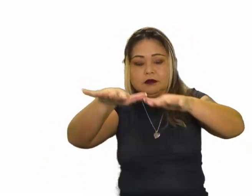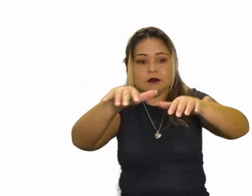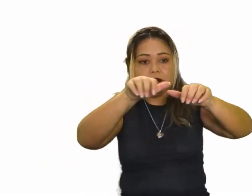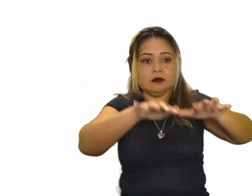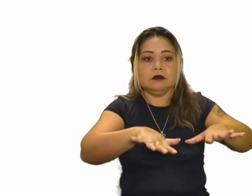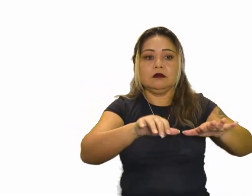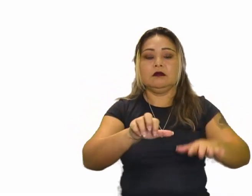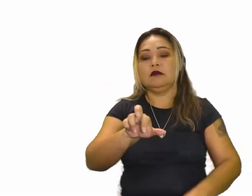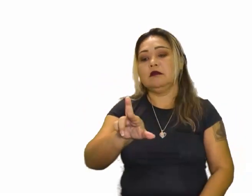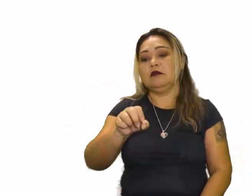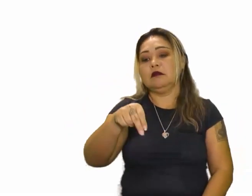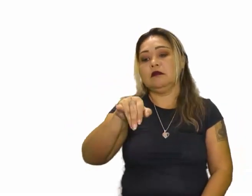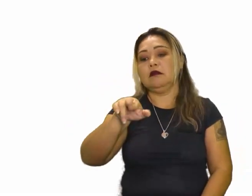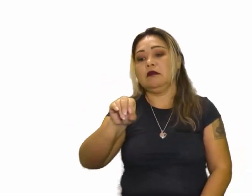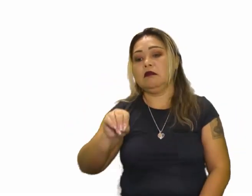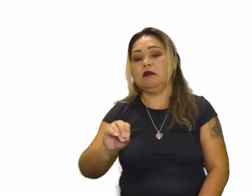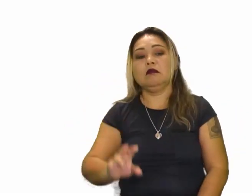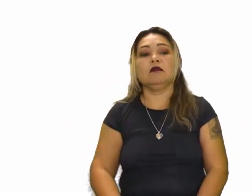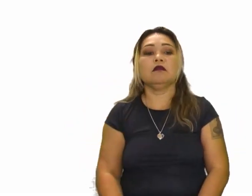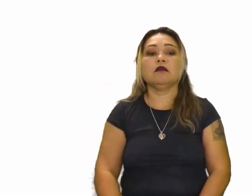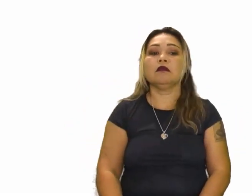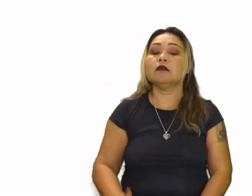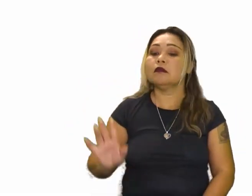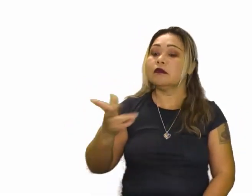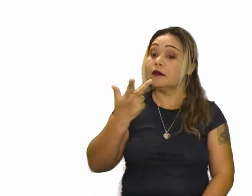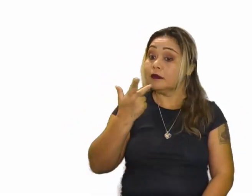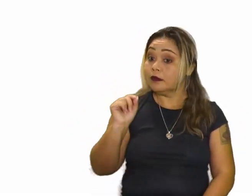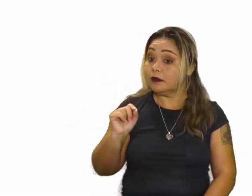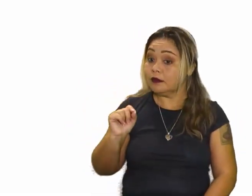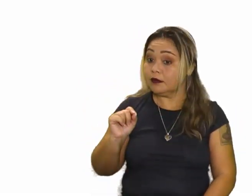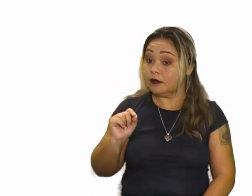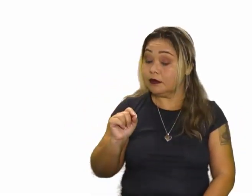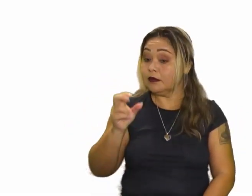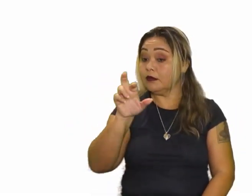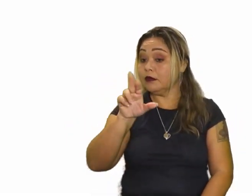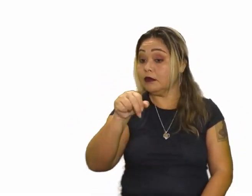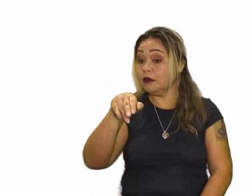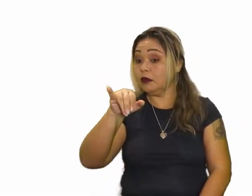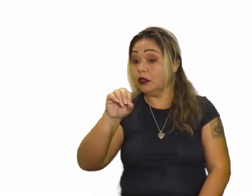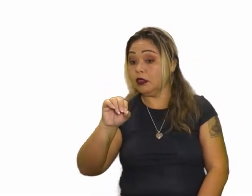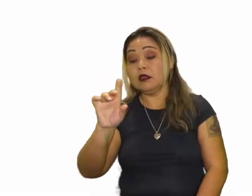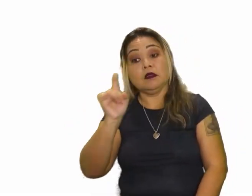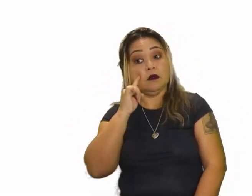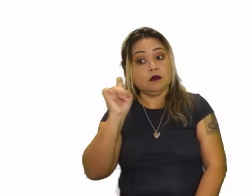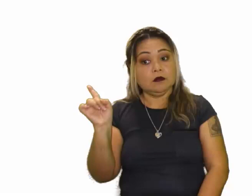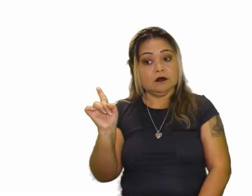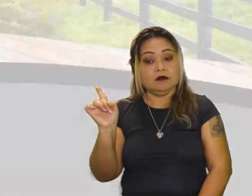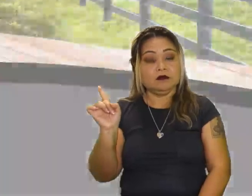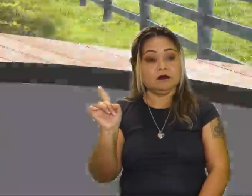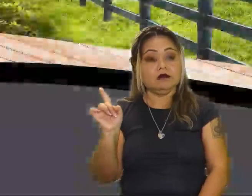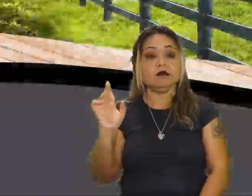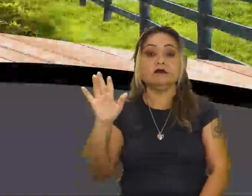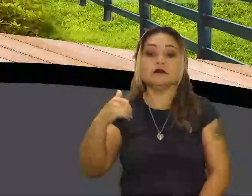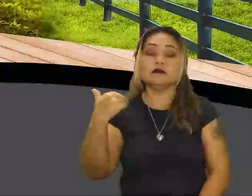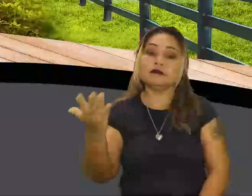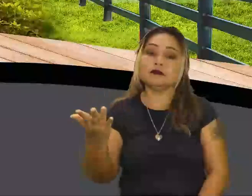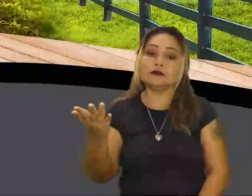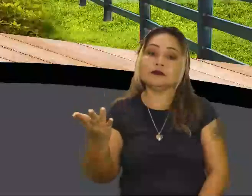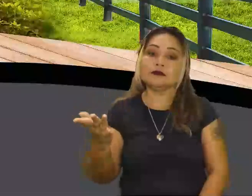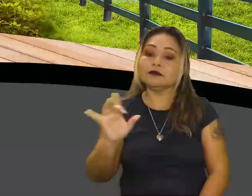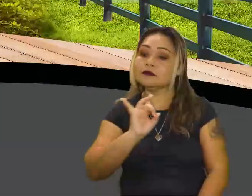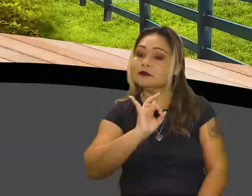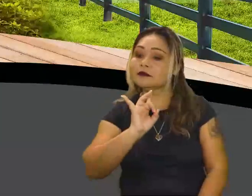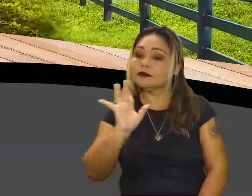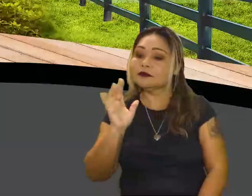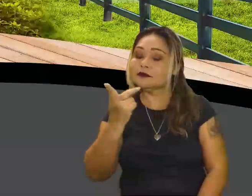para o ranário? Ranário, a gente fala ário. Aqui pro tio. Gente, só